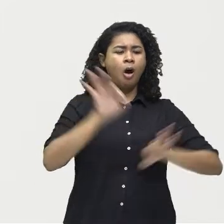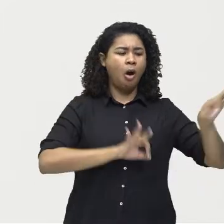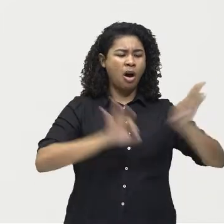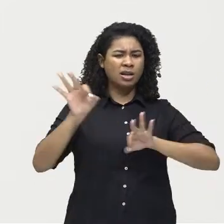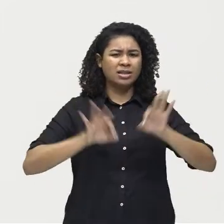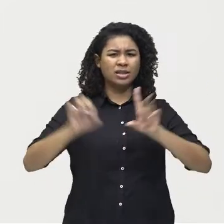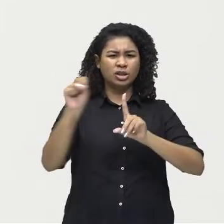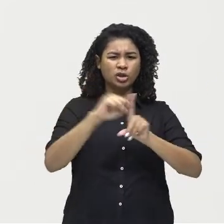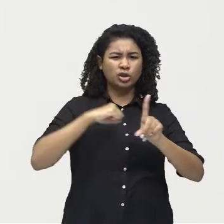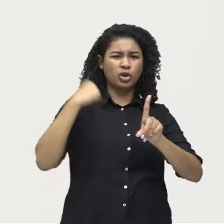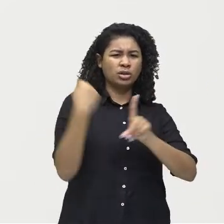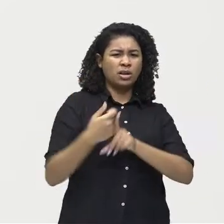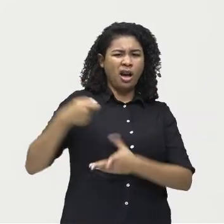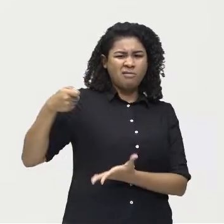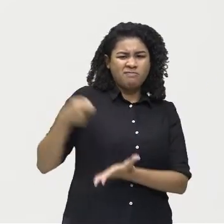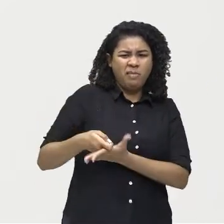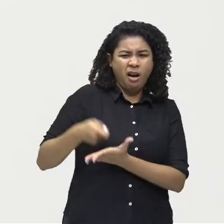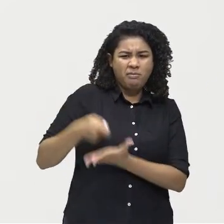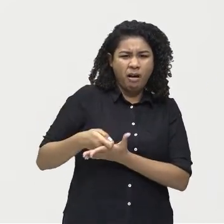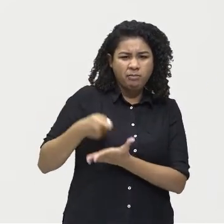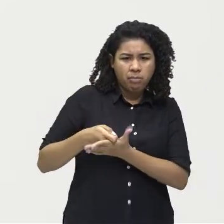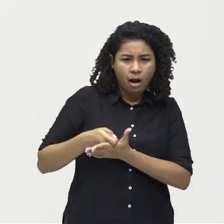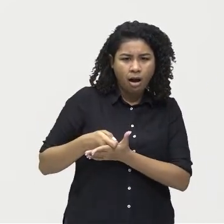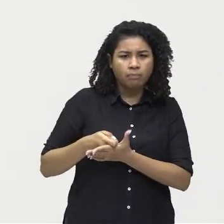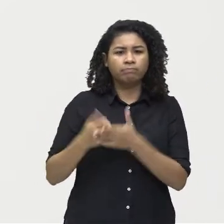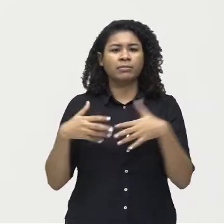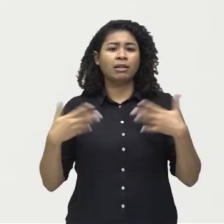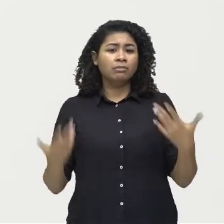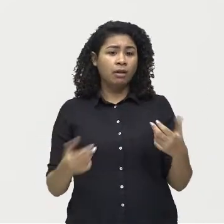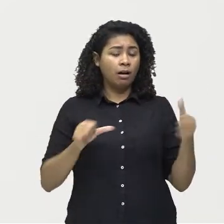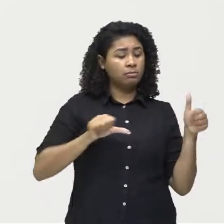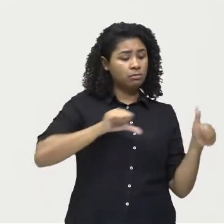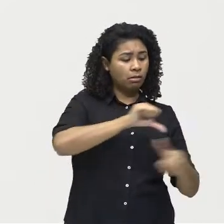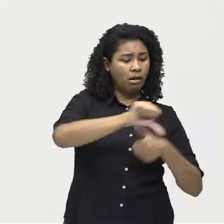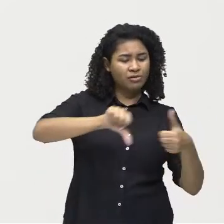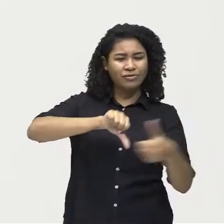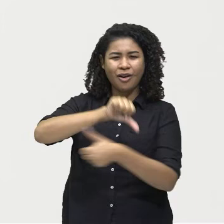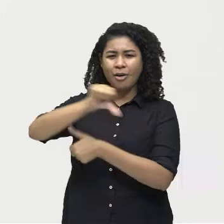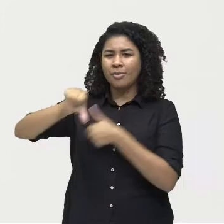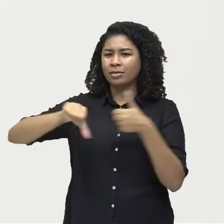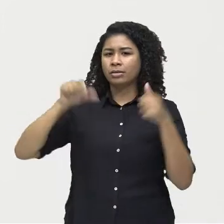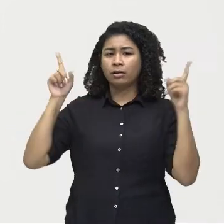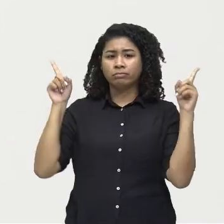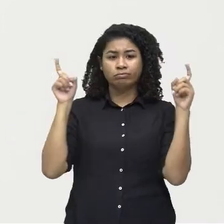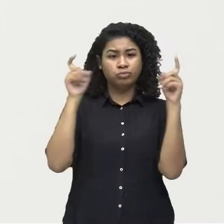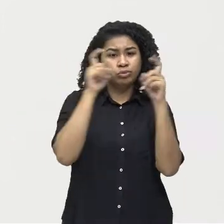inadequada transformações presenciadas pela sociedade francesa, como o